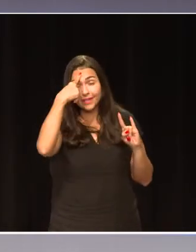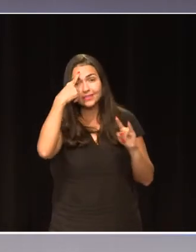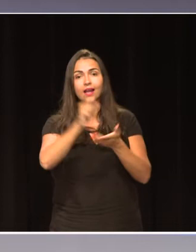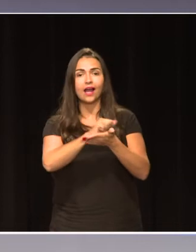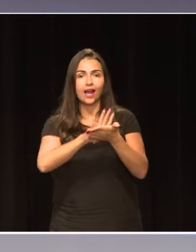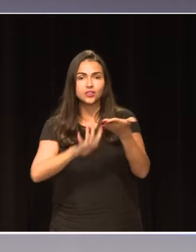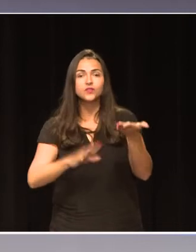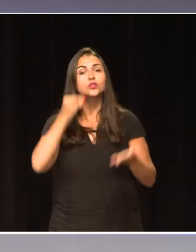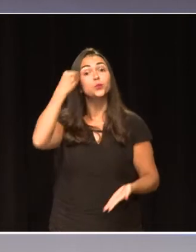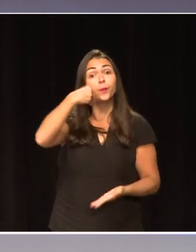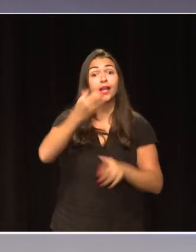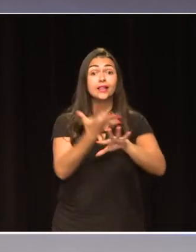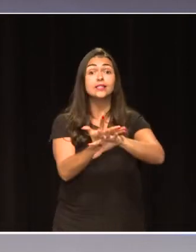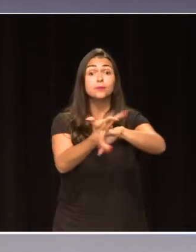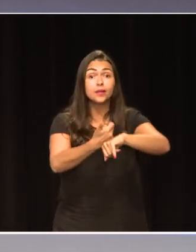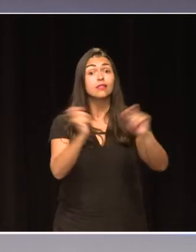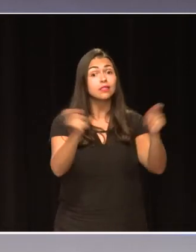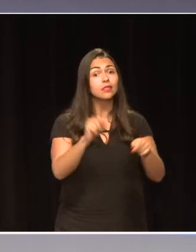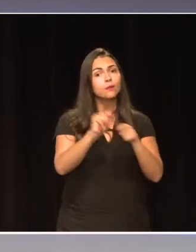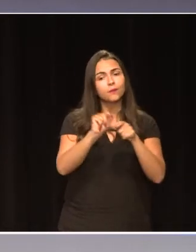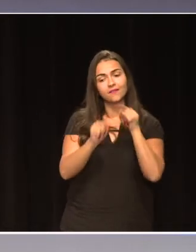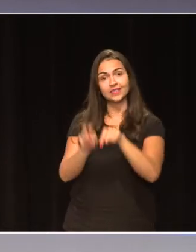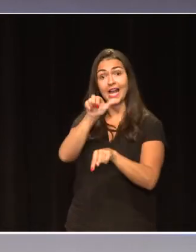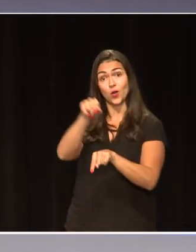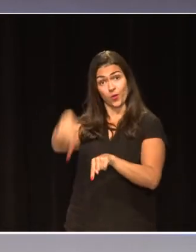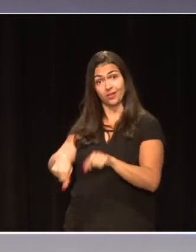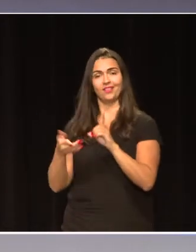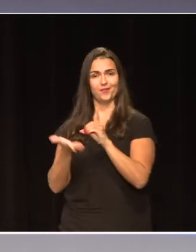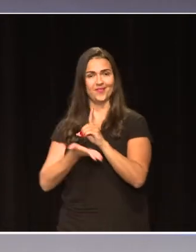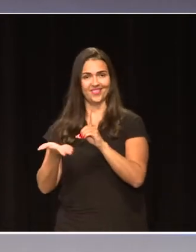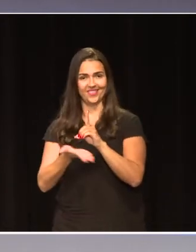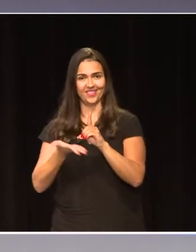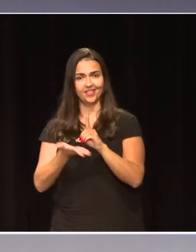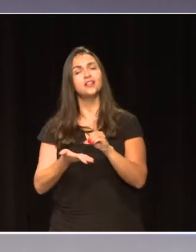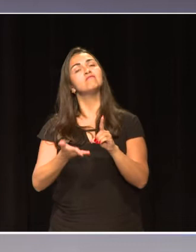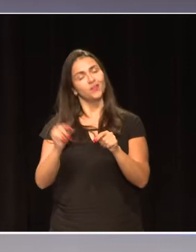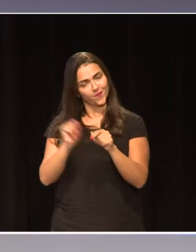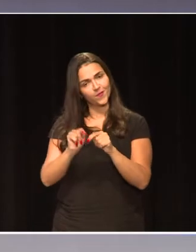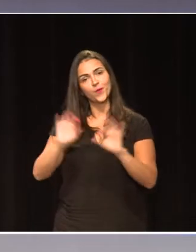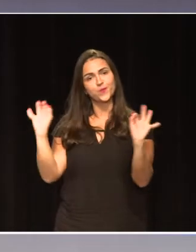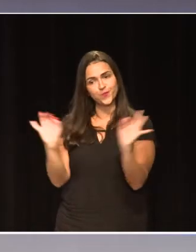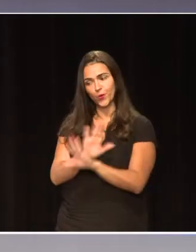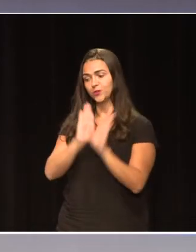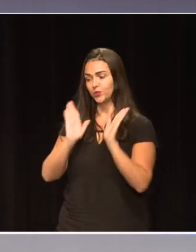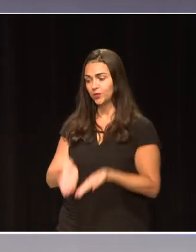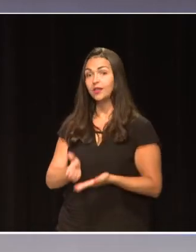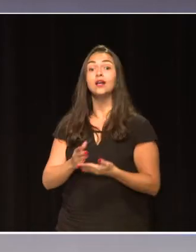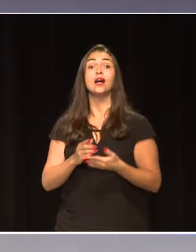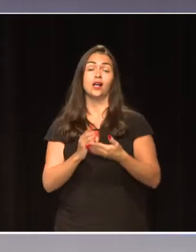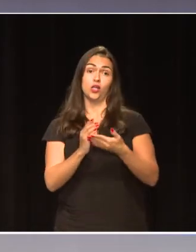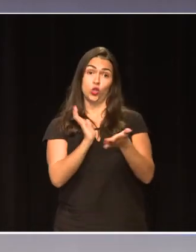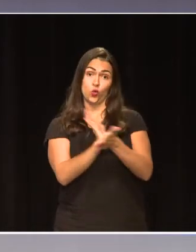interdisciplinares, experiências que pudessem ser realizadas com os alunos do DEBASE. E assim aconteceu. Aconteceu tanto com o